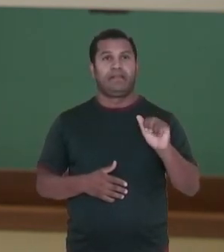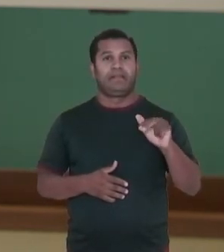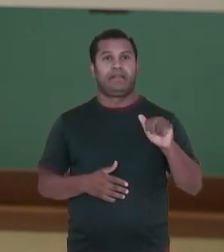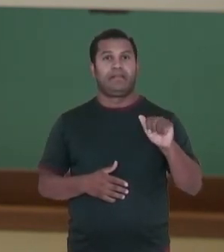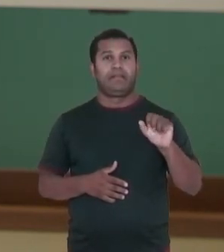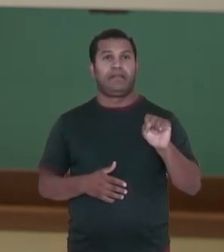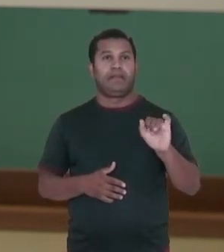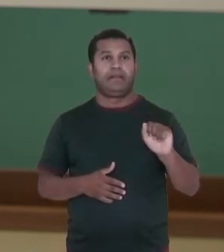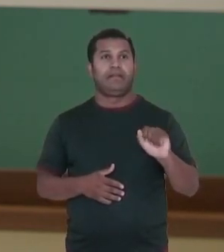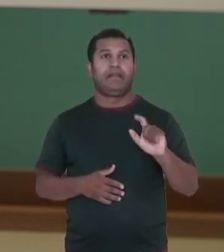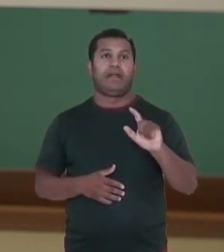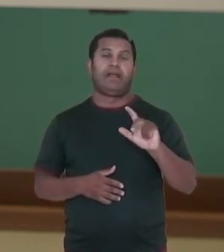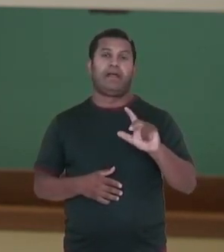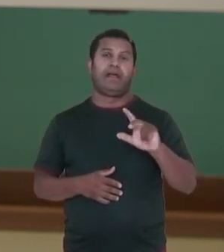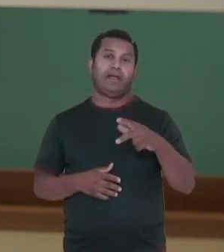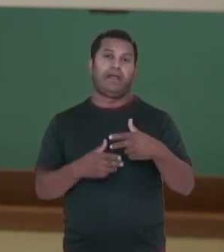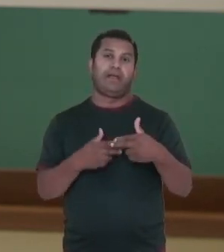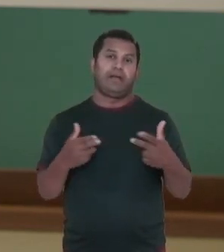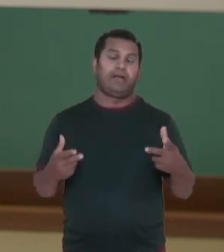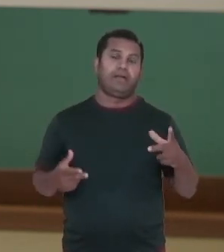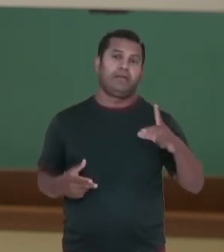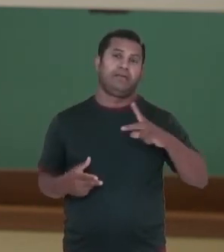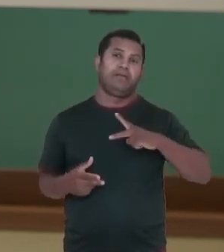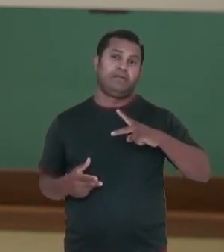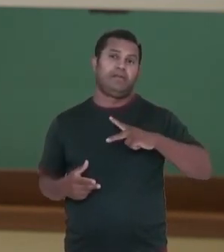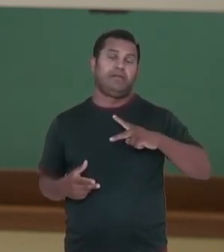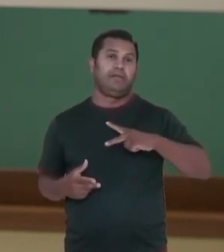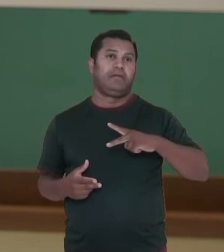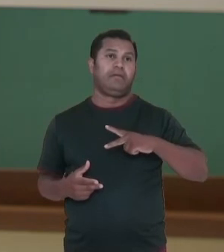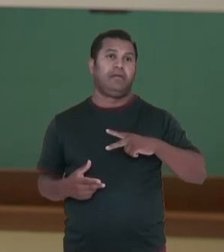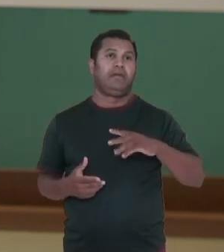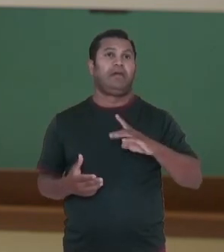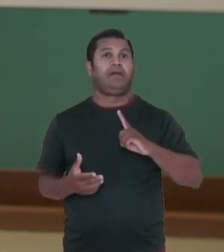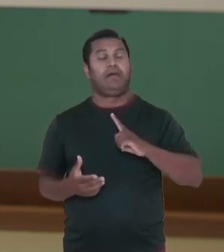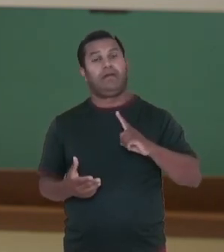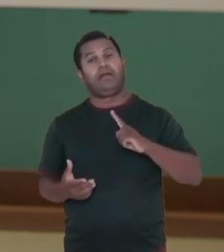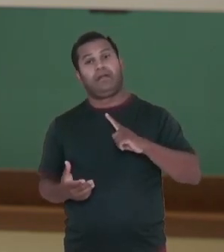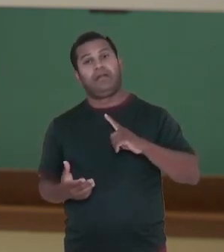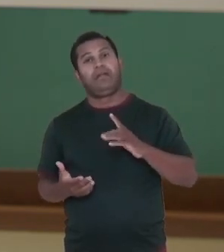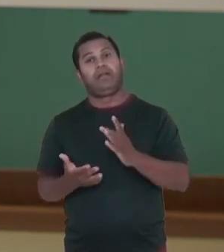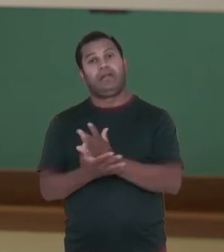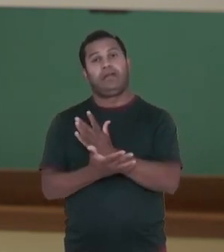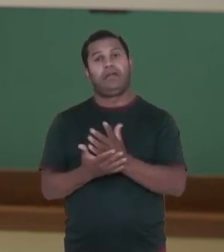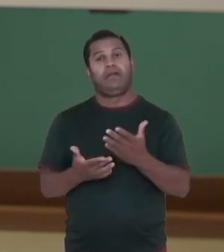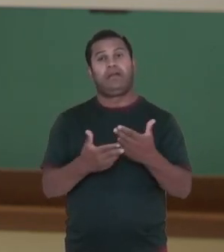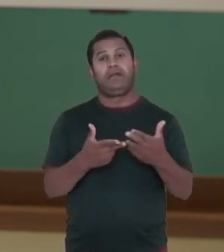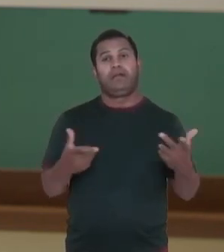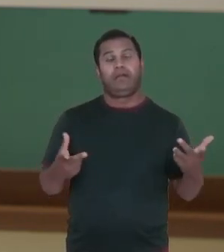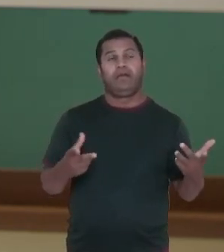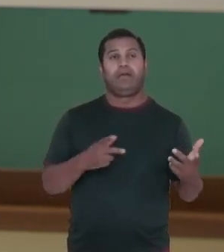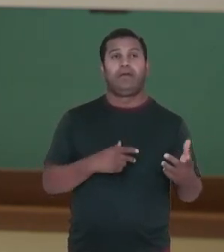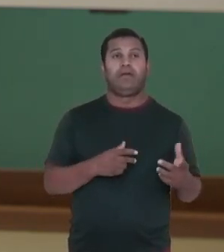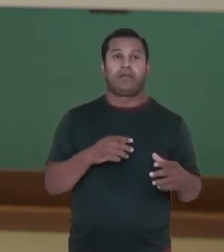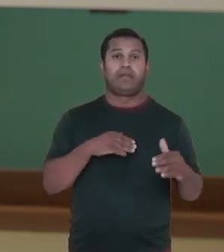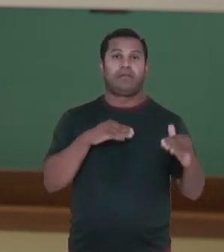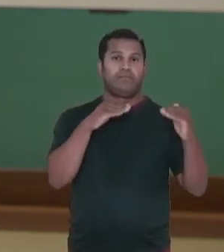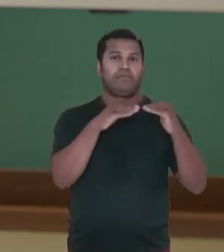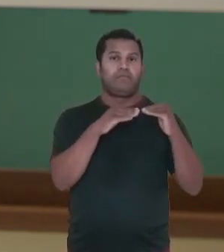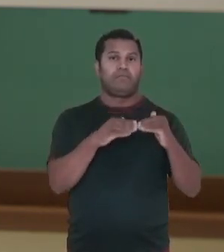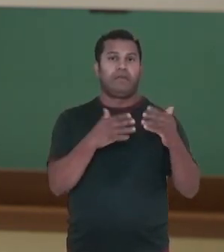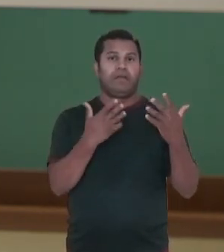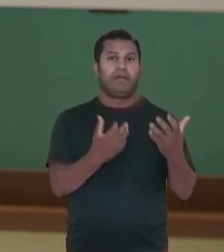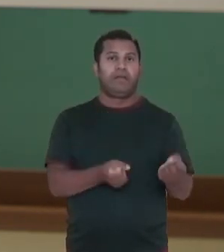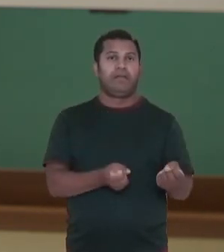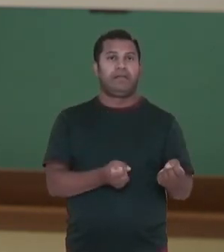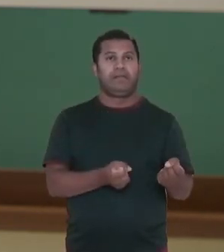Existem pontos que vão ser a favor da eutanásia e pontos que vão ser contra a eutanásia. Quais são os pontos a